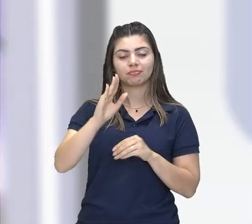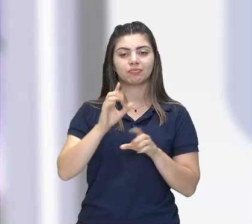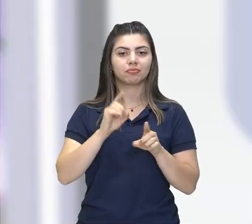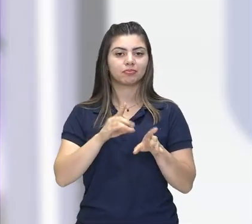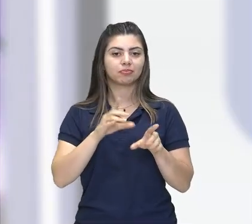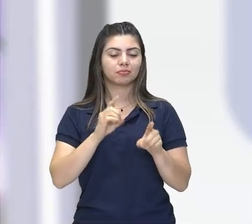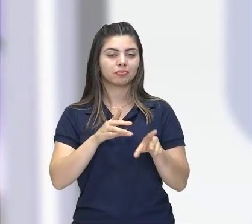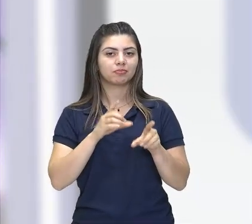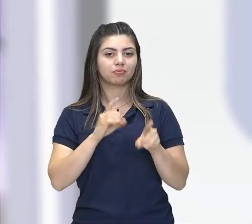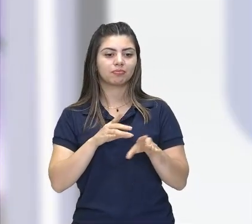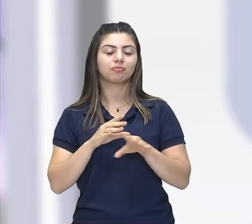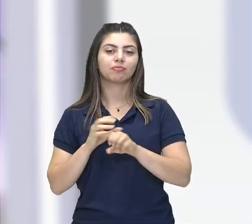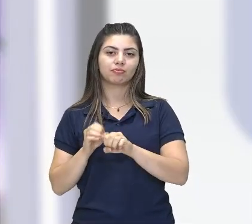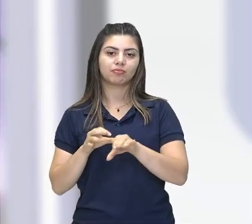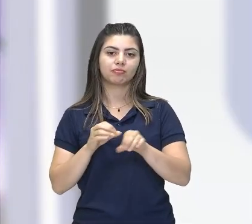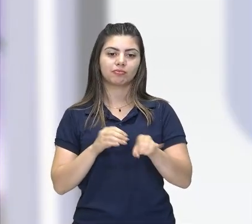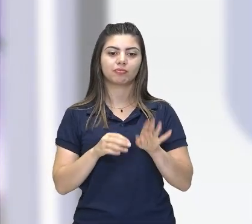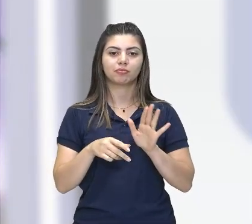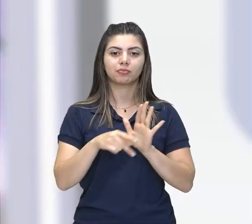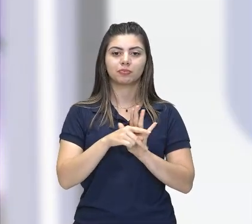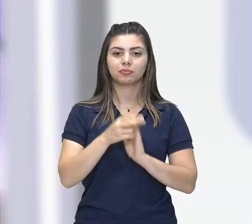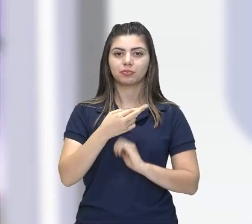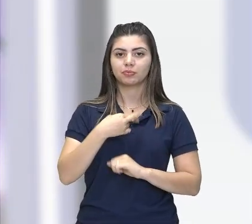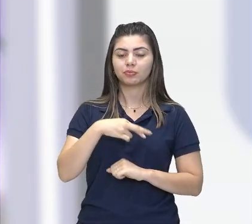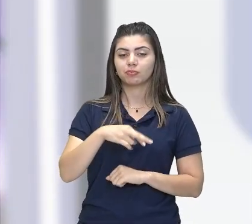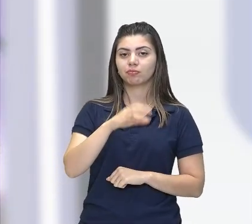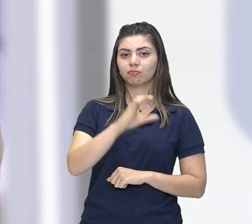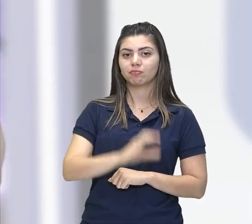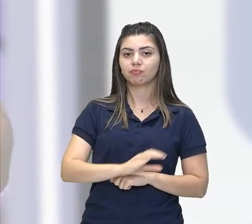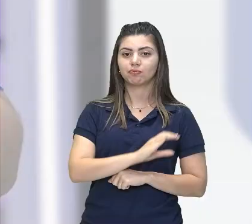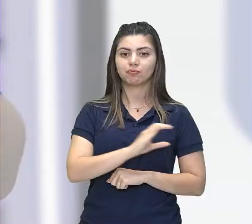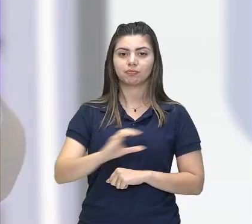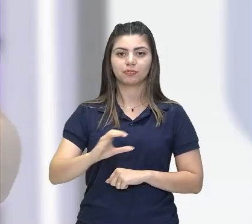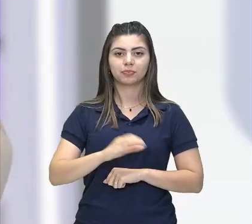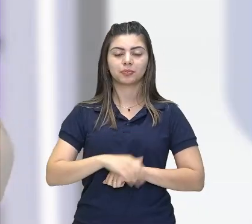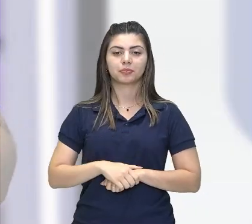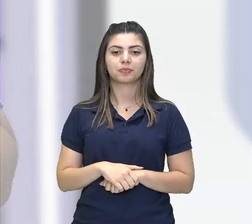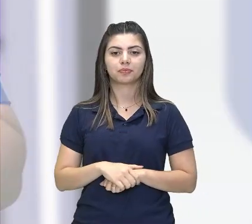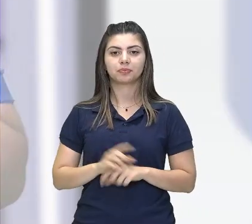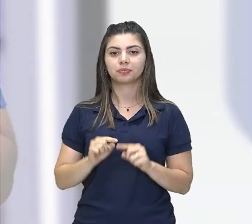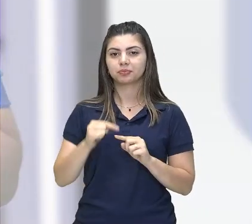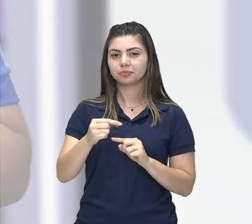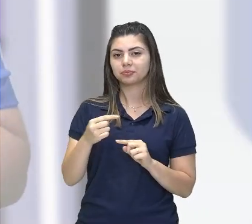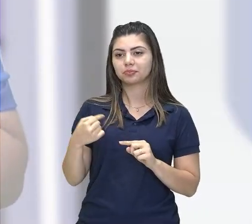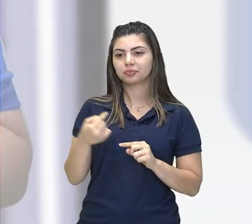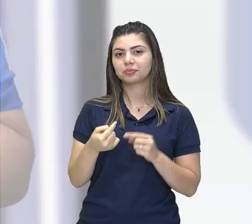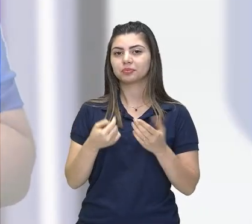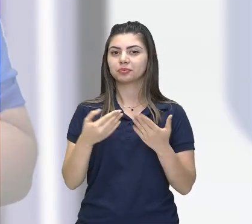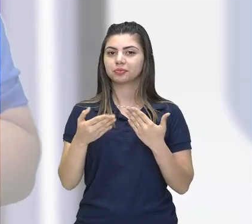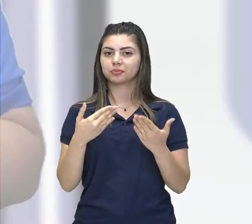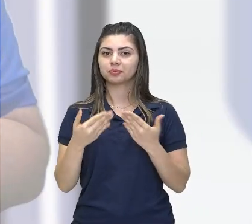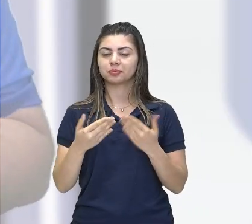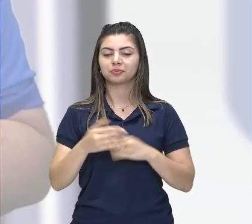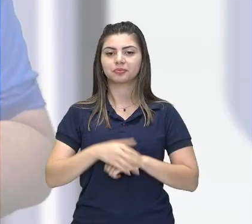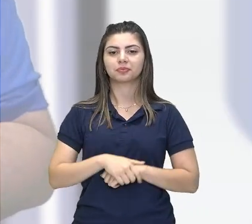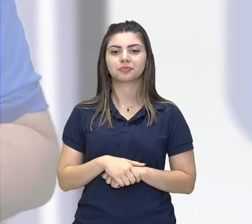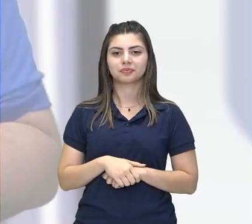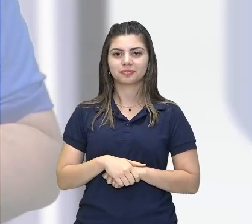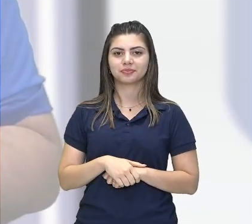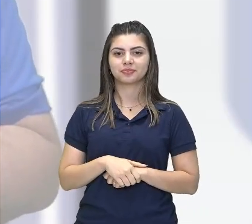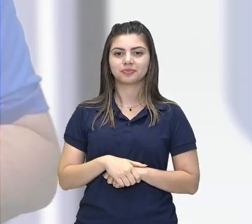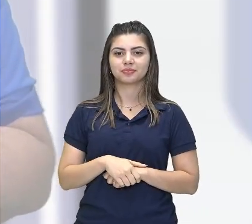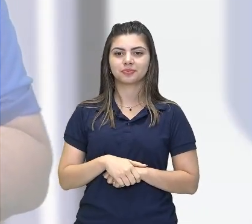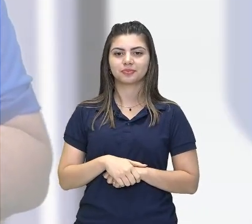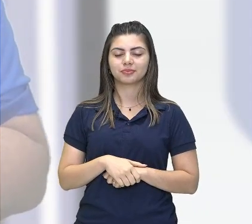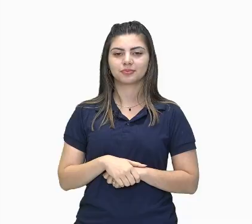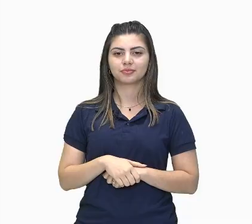dos principais ensinamentos do cristianismo. Depois vamos conversar um pouco sobre esse áudio. Vamos lá, vamos